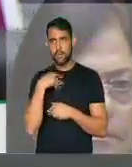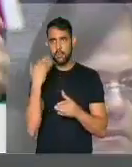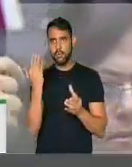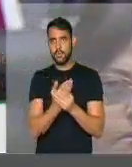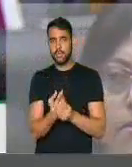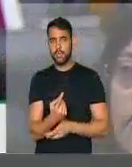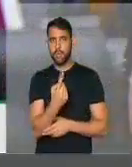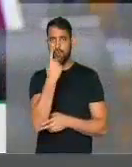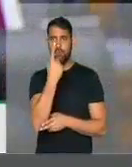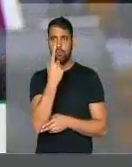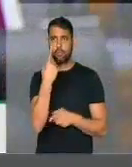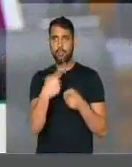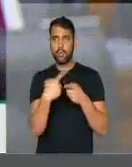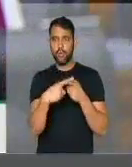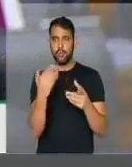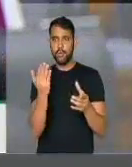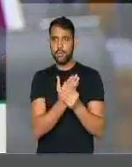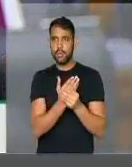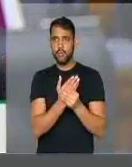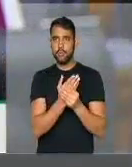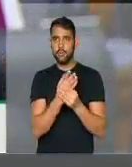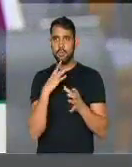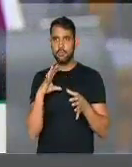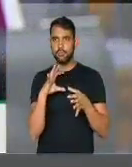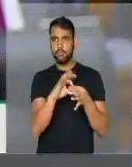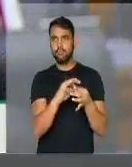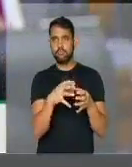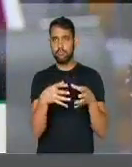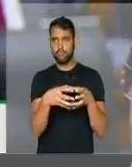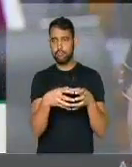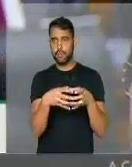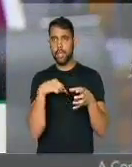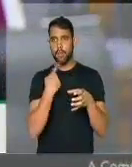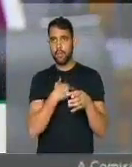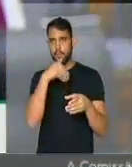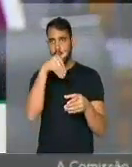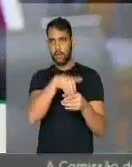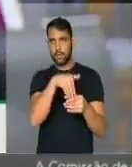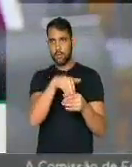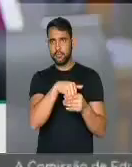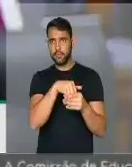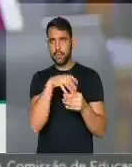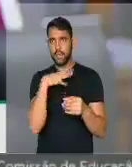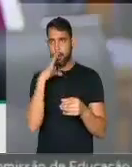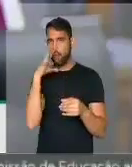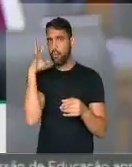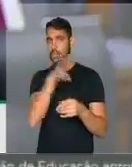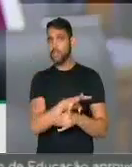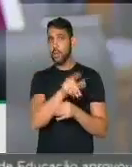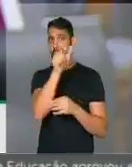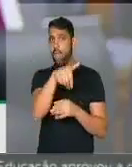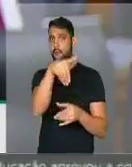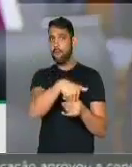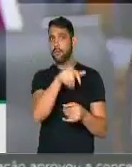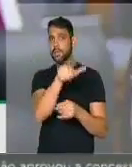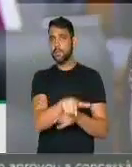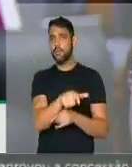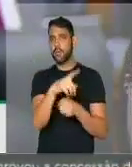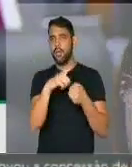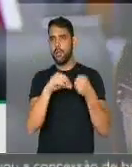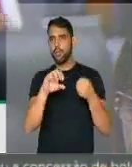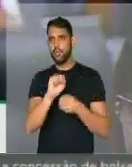denúncia é uma só, porque a denúncia não nos vincula. O que nós votamos é a acusação. Essa é a lógica do